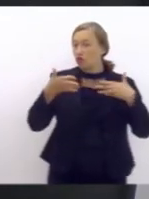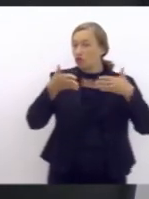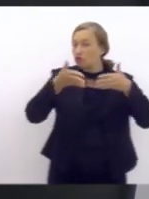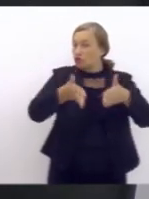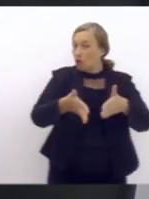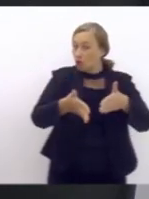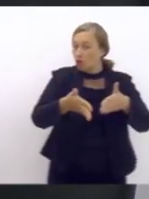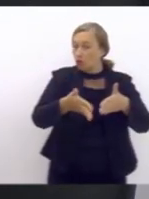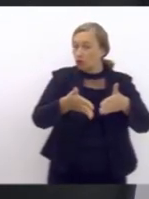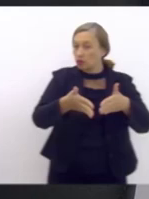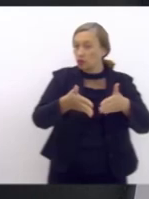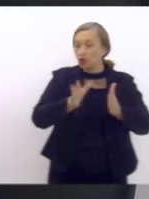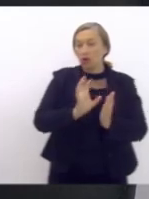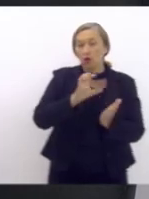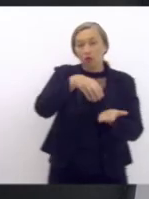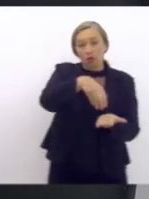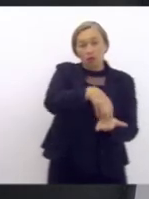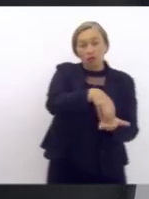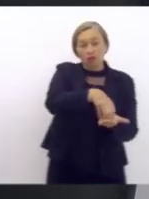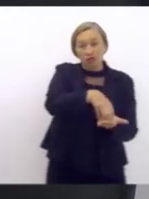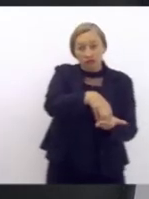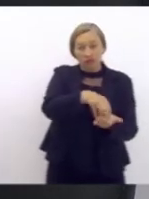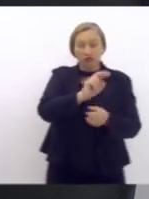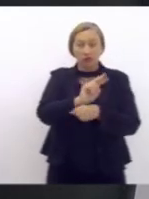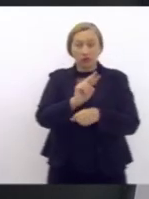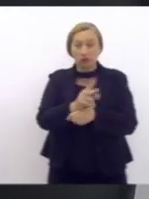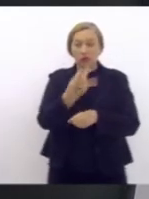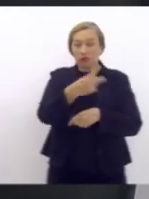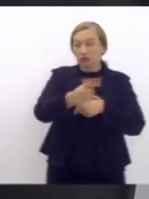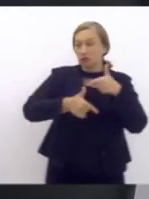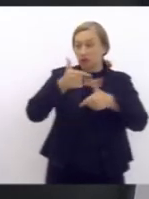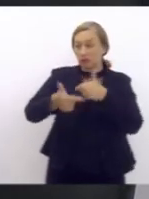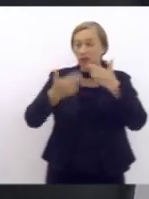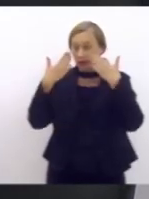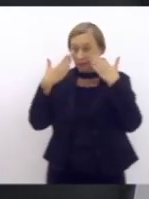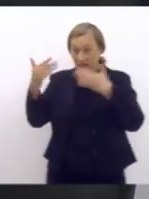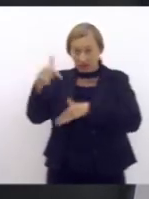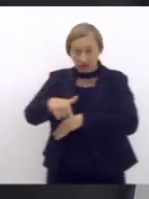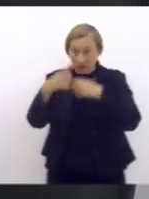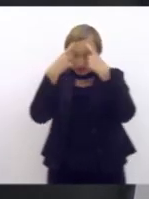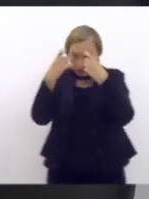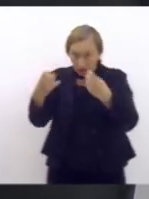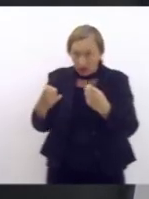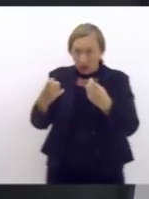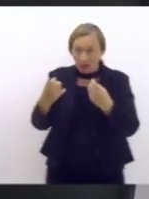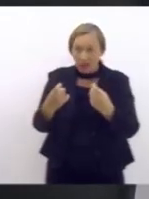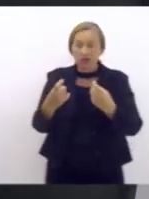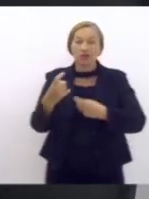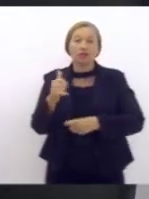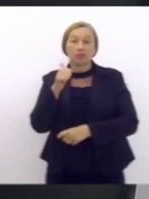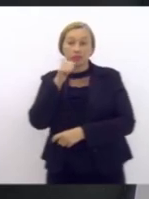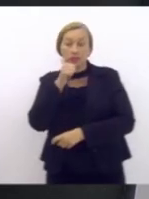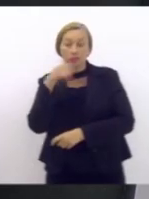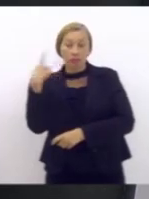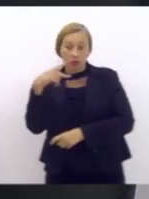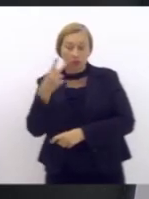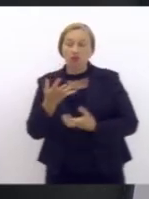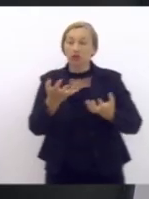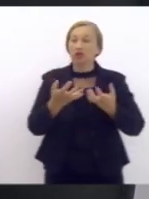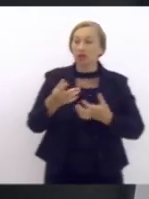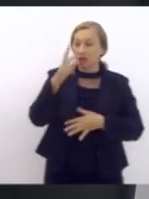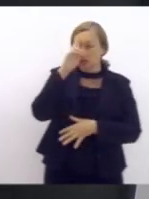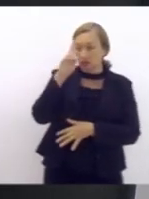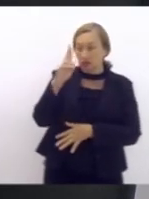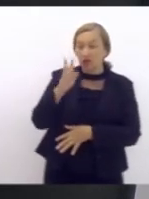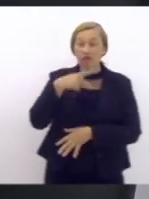foco, o observatório tem como foco o trabalho que a senhora nos apresenta, que é da violência política, eu queria que a senhora nos falasse